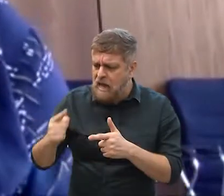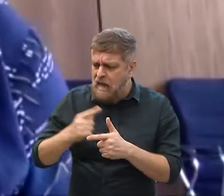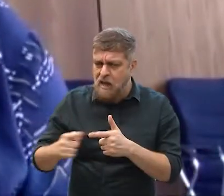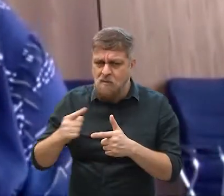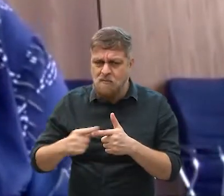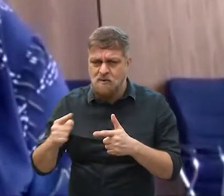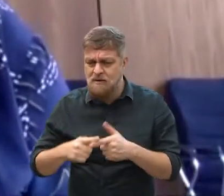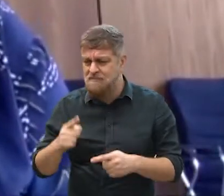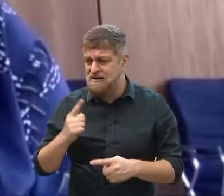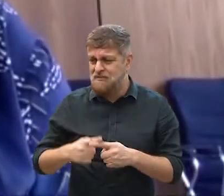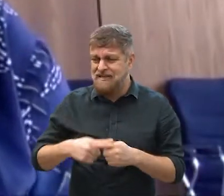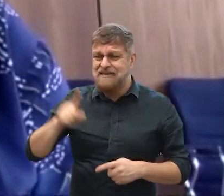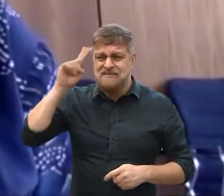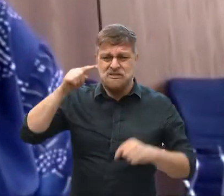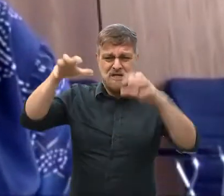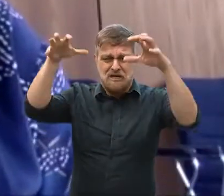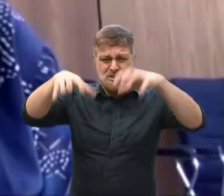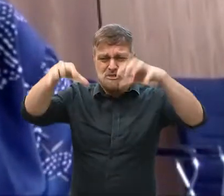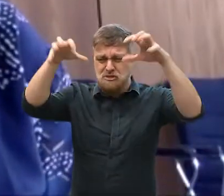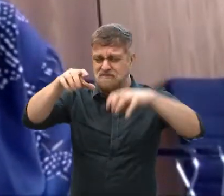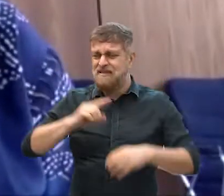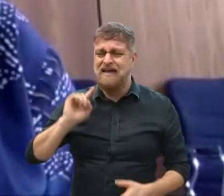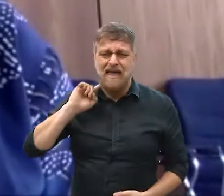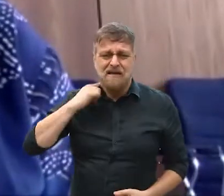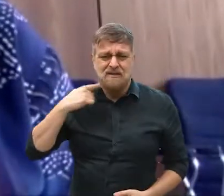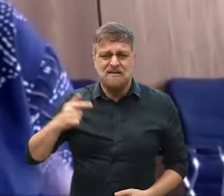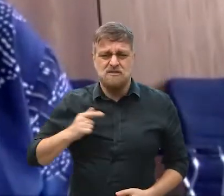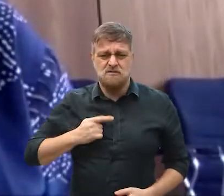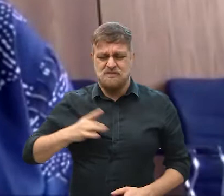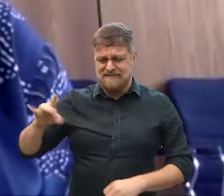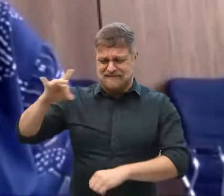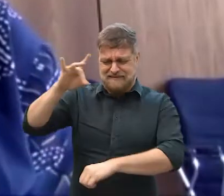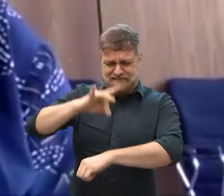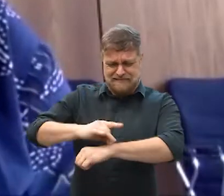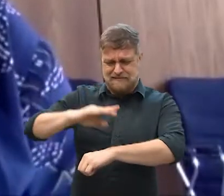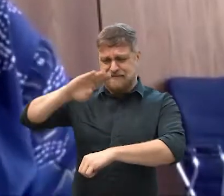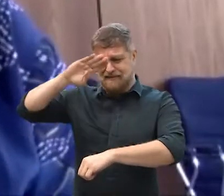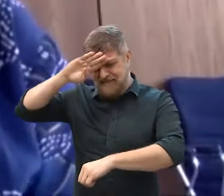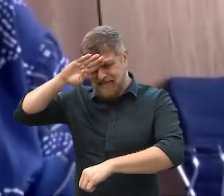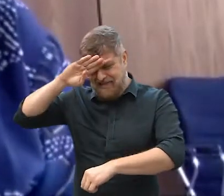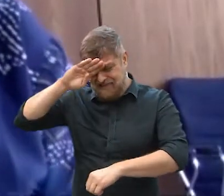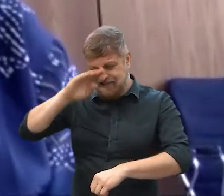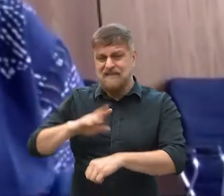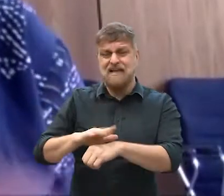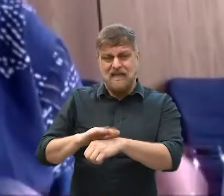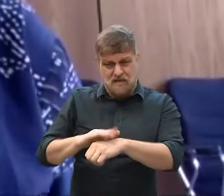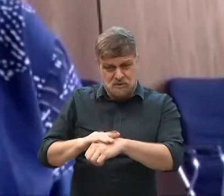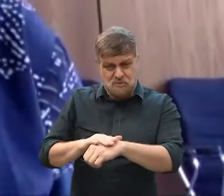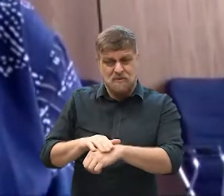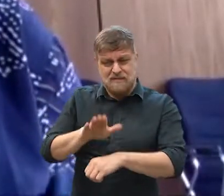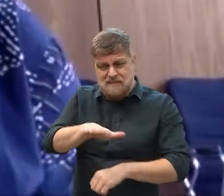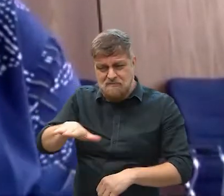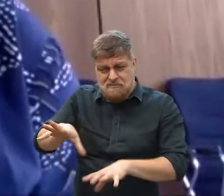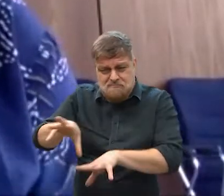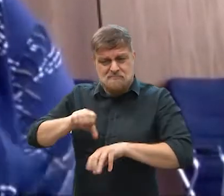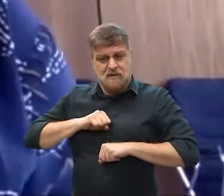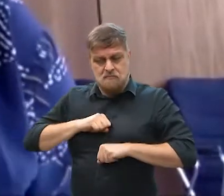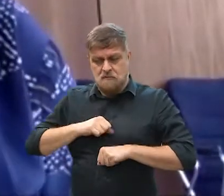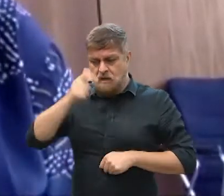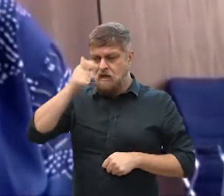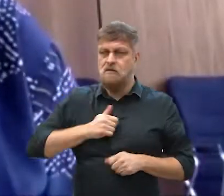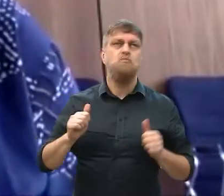essas crianças de irem para a escola em dias de chuva, que trazia doenças como dengue e leptospirose. Diante desse fator, eu não podia